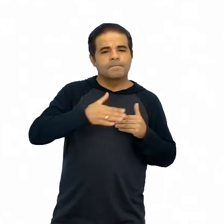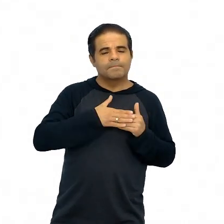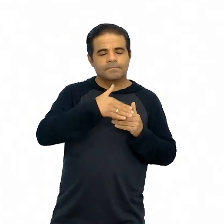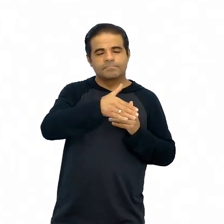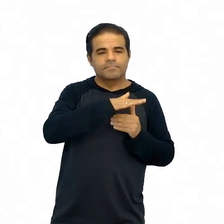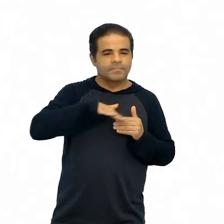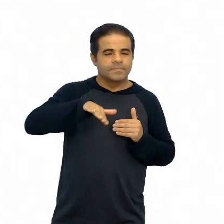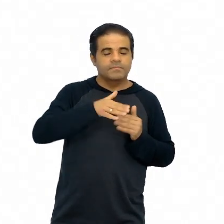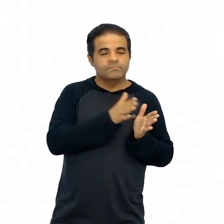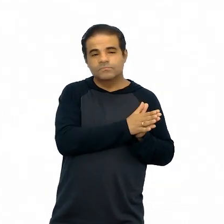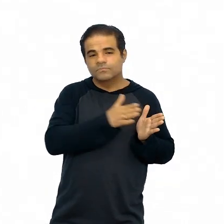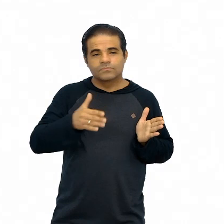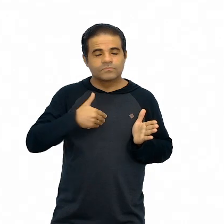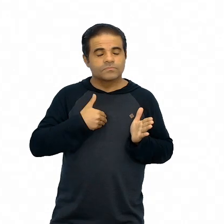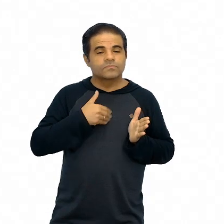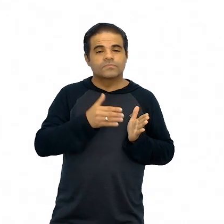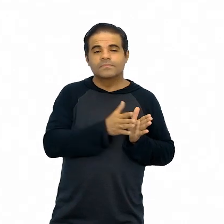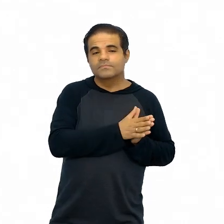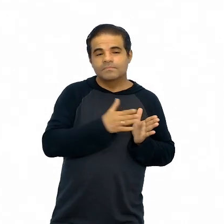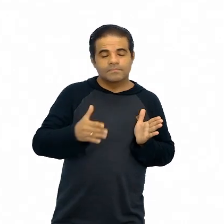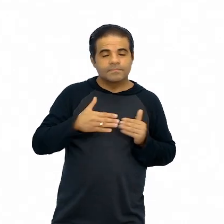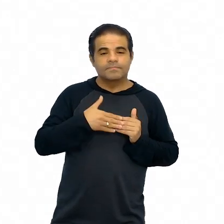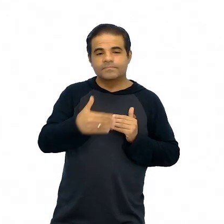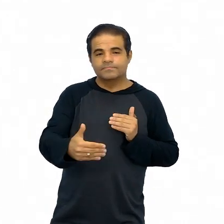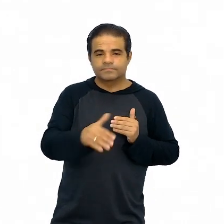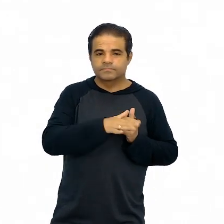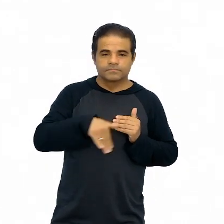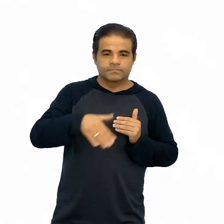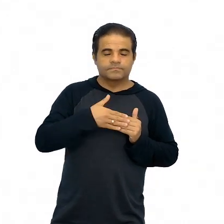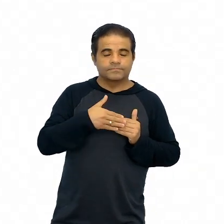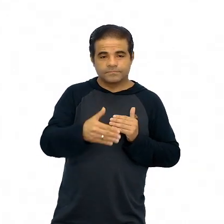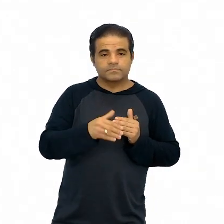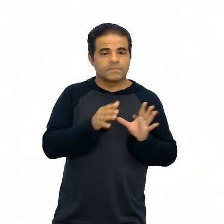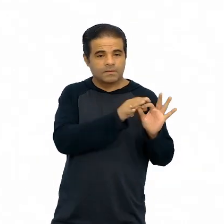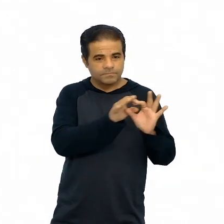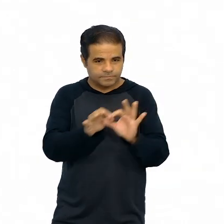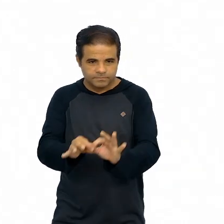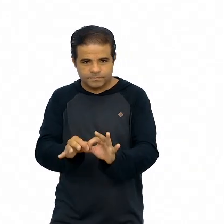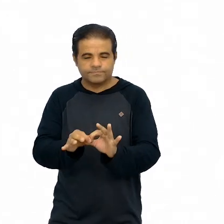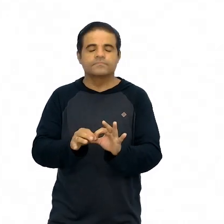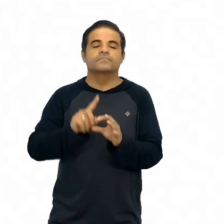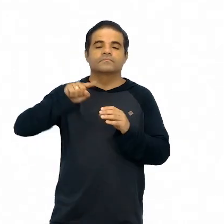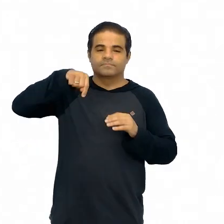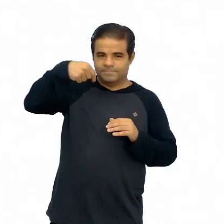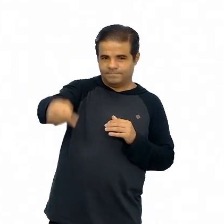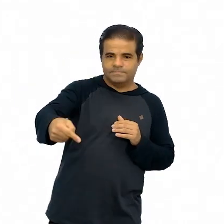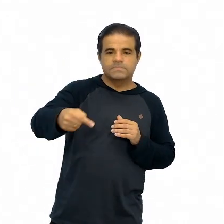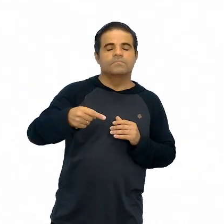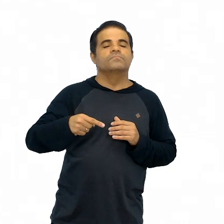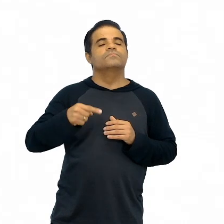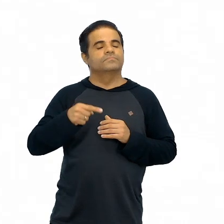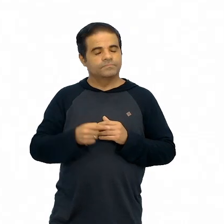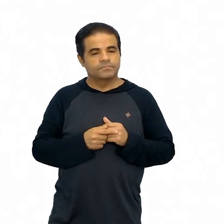abril. O contexto foi que nós estamos usando na